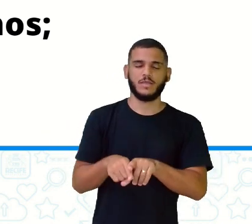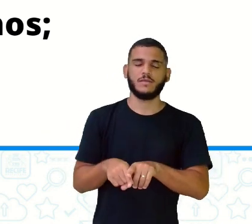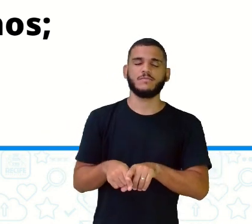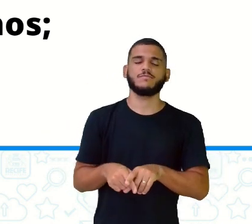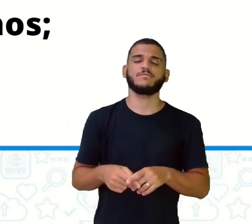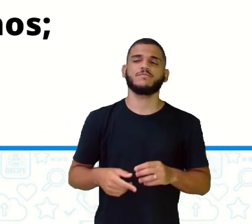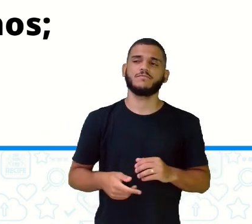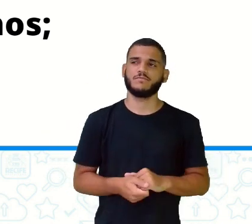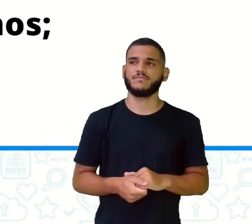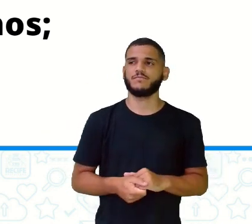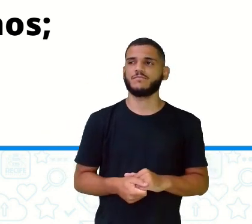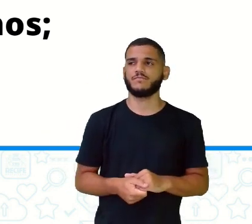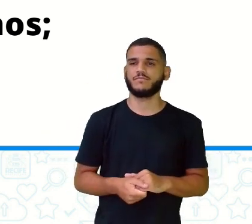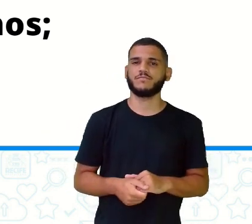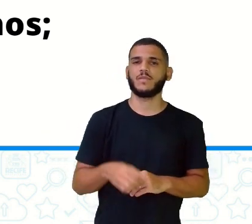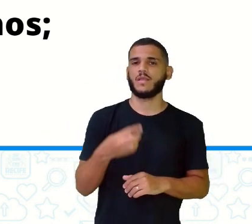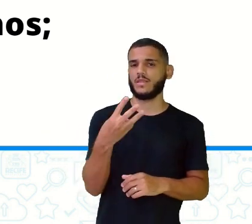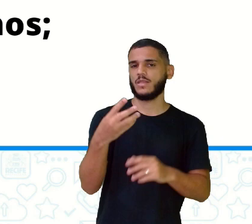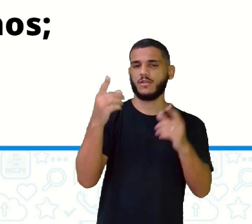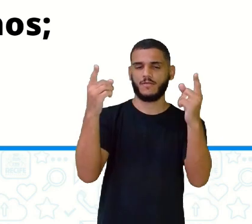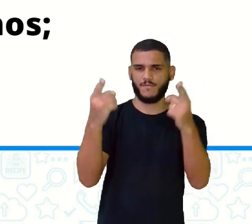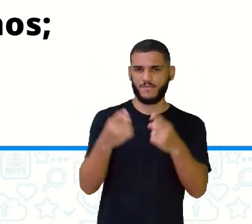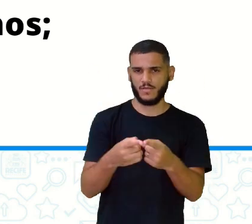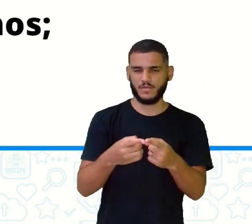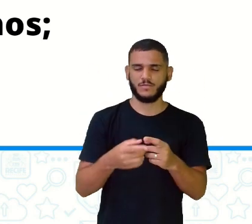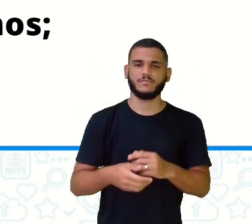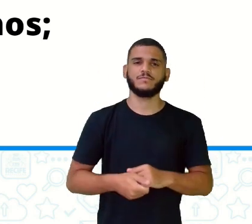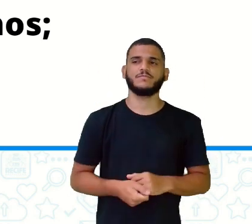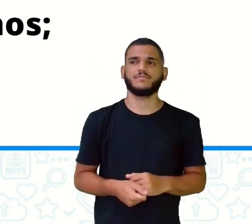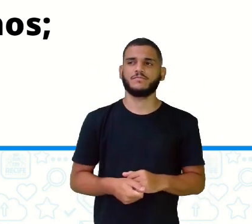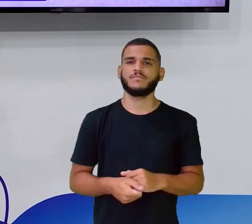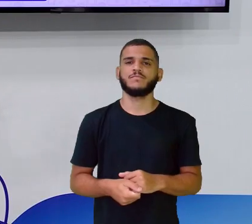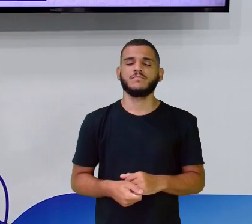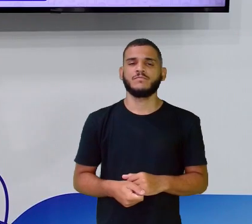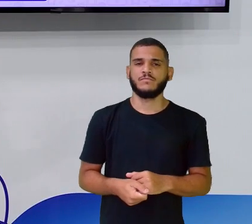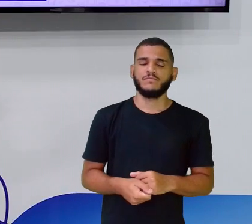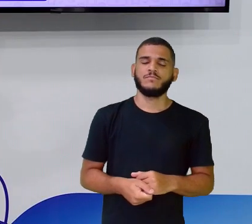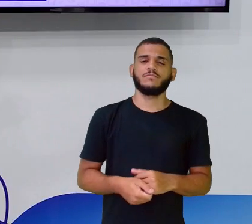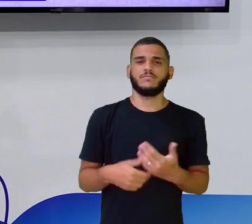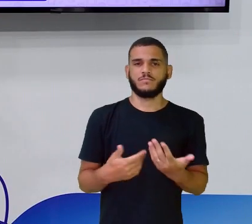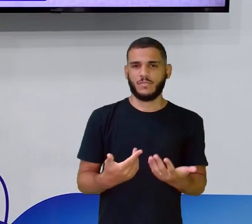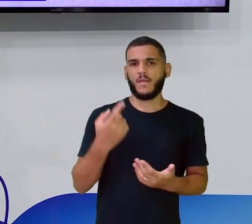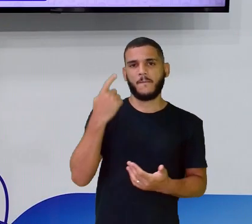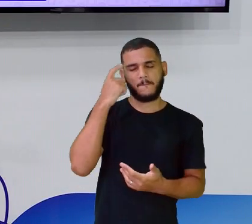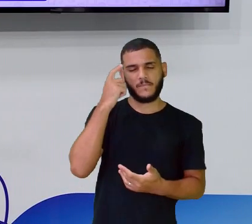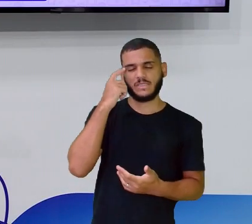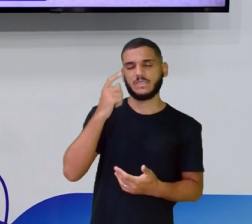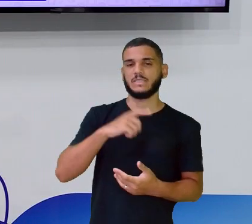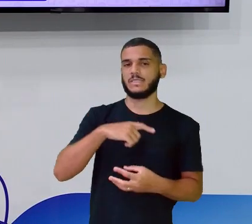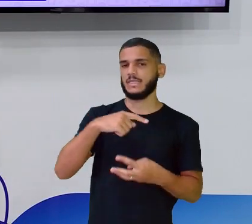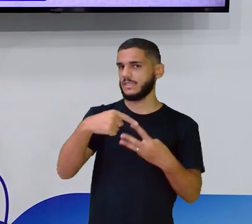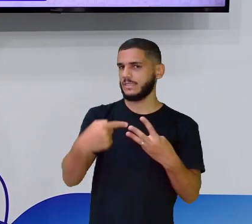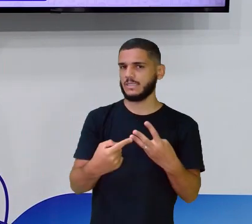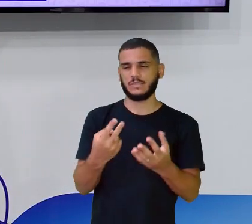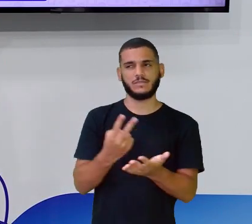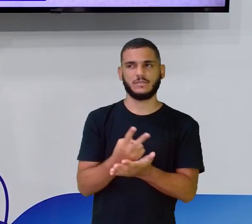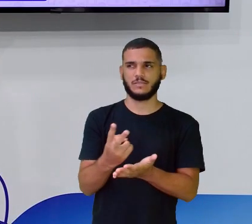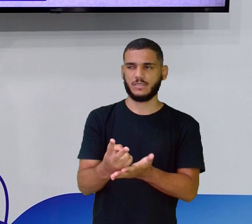3, 3. 3, 3, 3, triângulo. Beleza? E